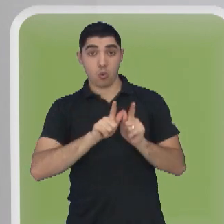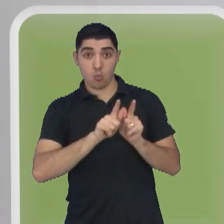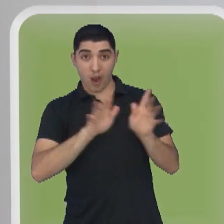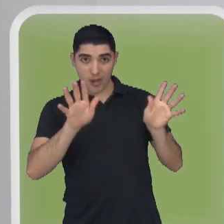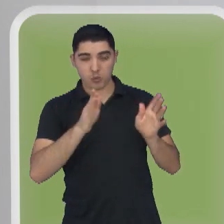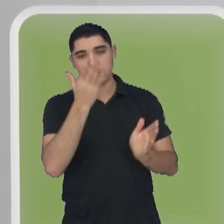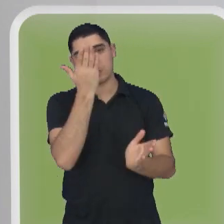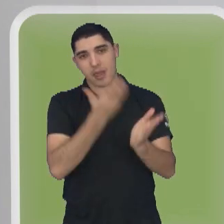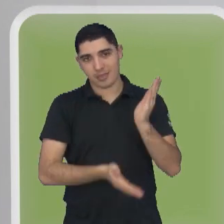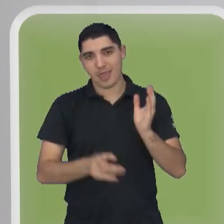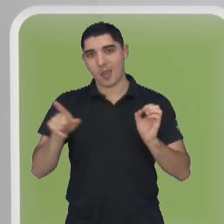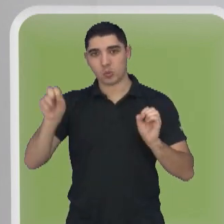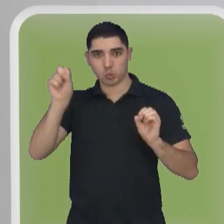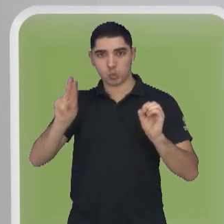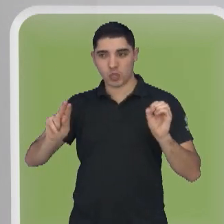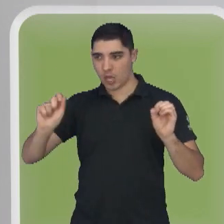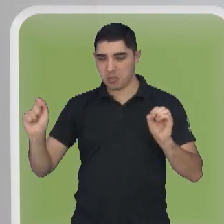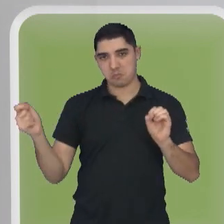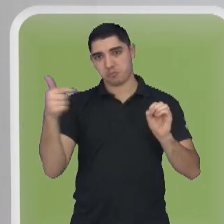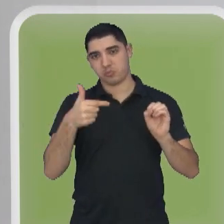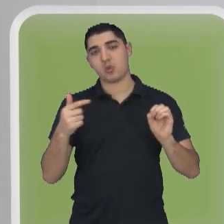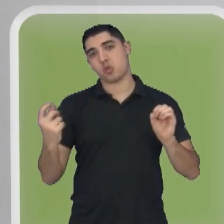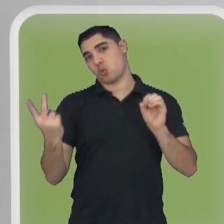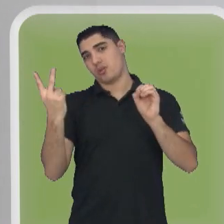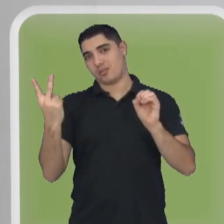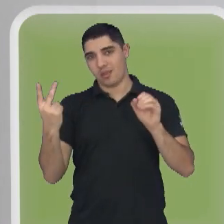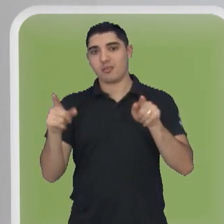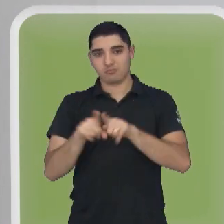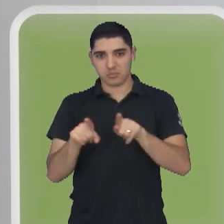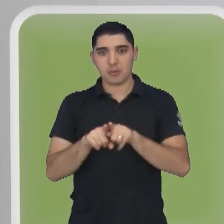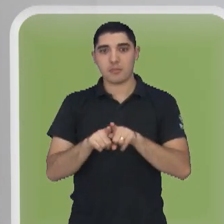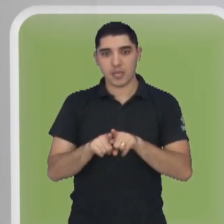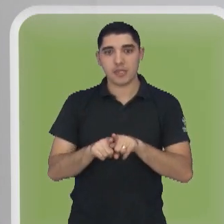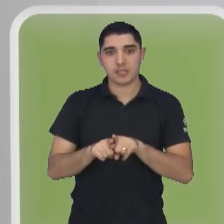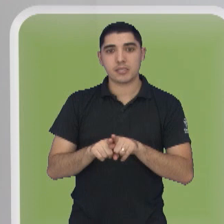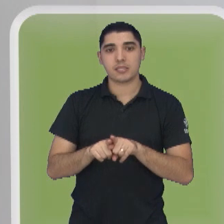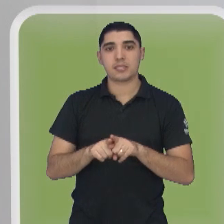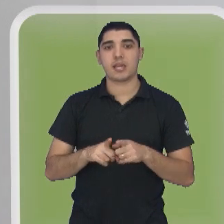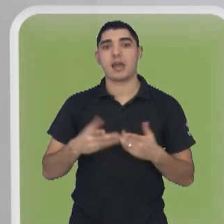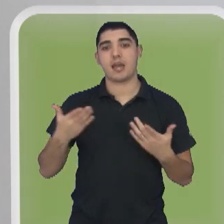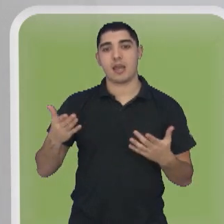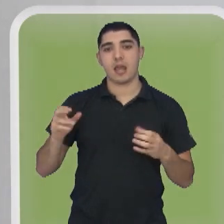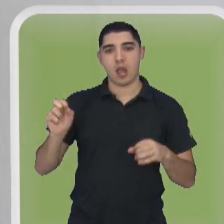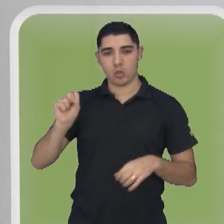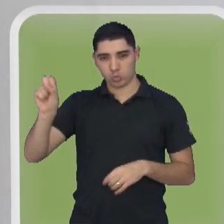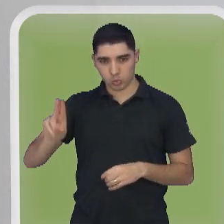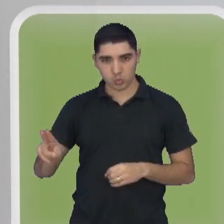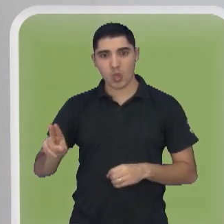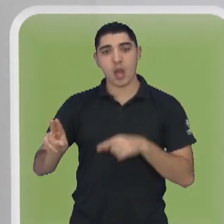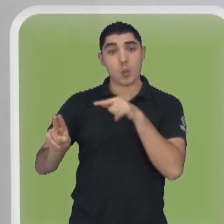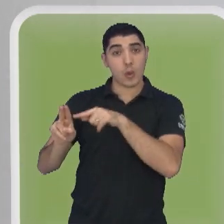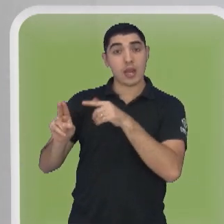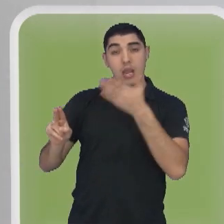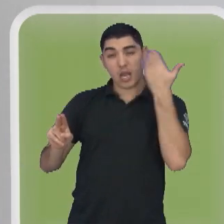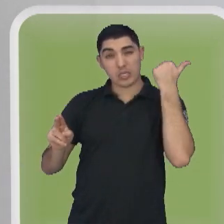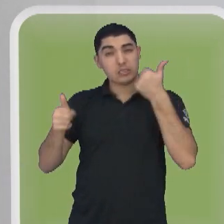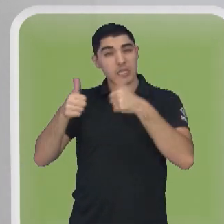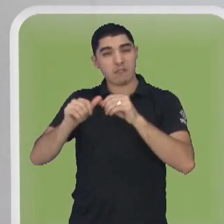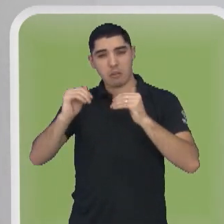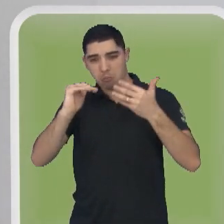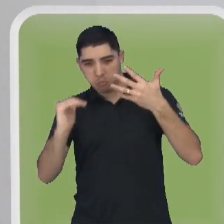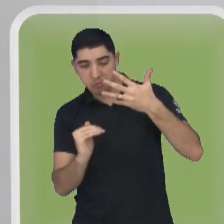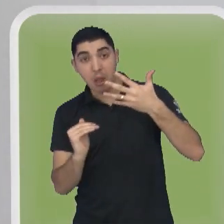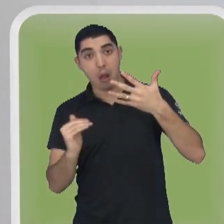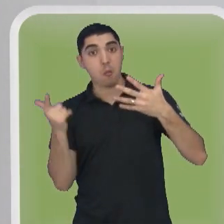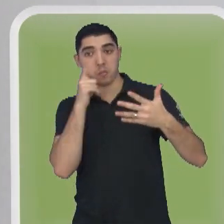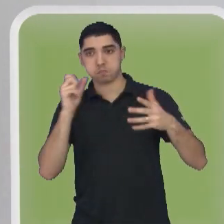sendo derrotado pelo Suzano. Suzano fez 2-0. Suzano, que terminou abaixo em relação ao Guarulhos. O Minas, o